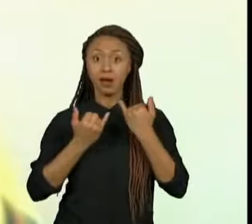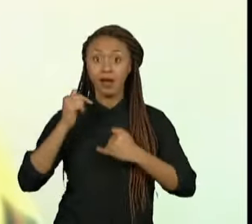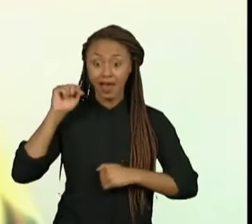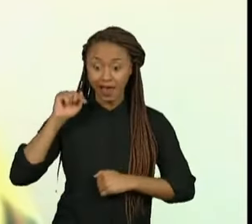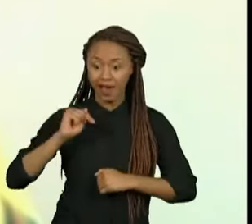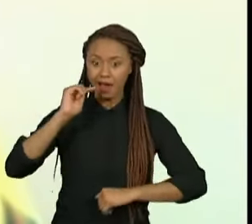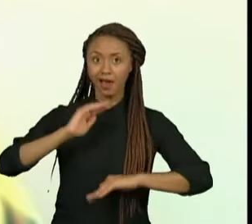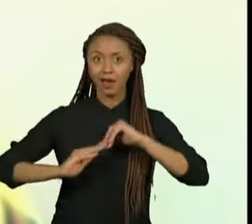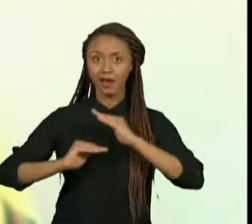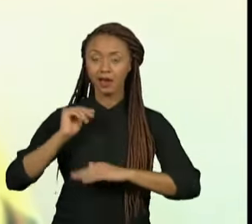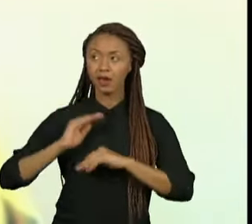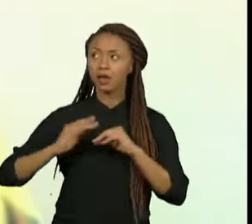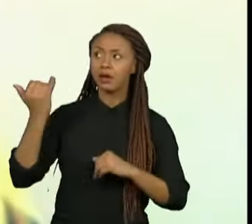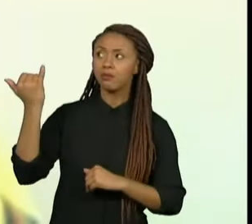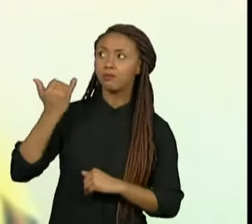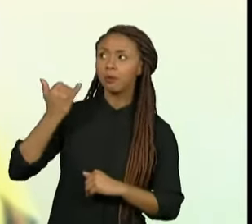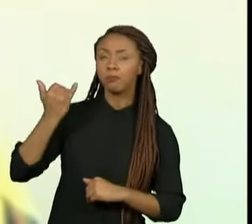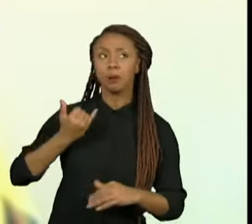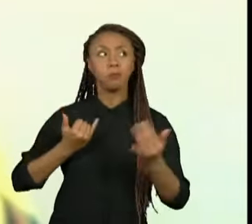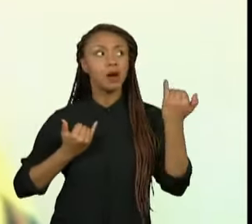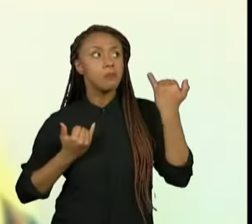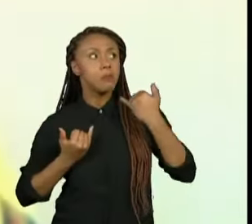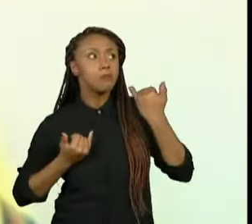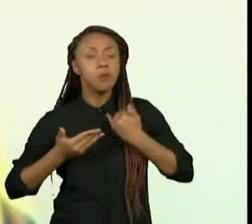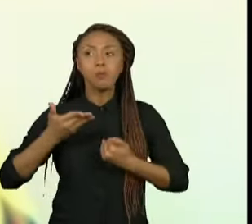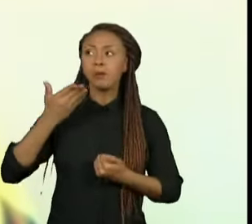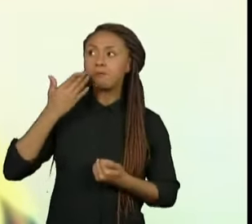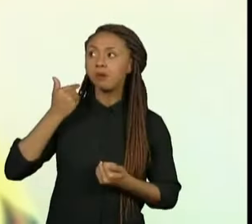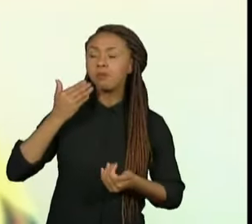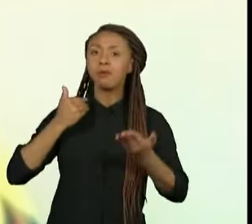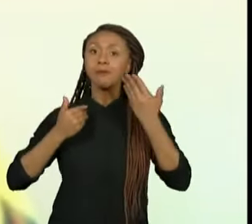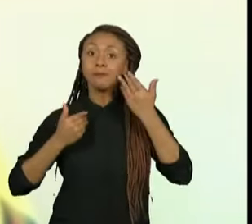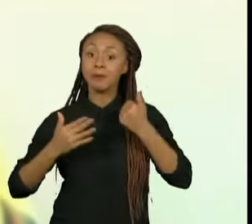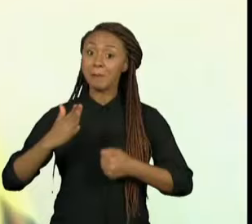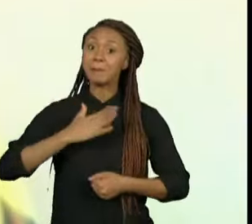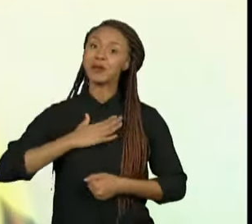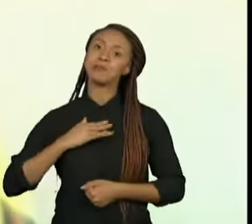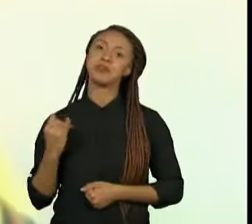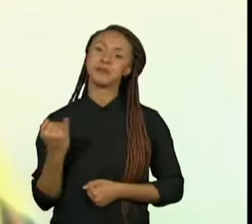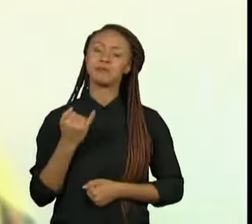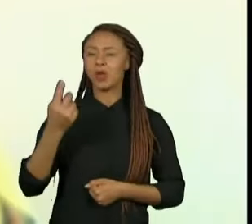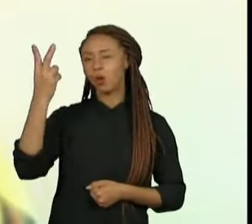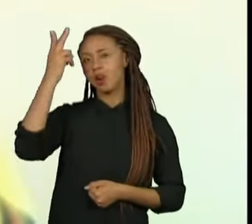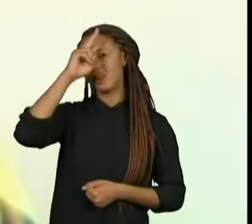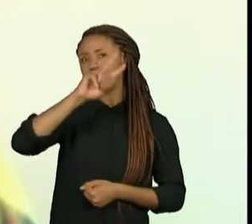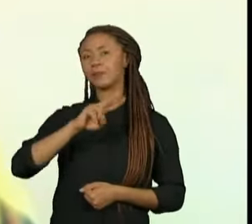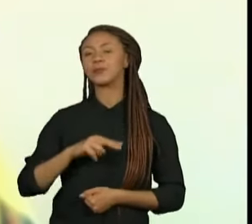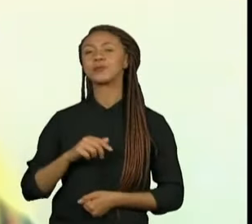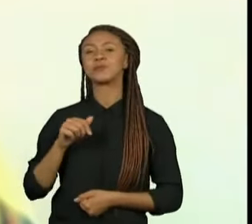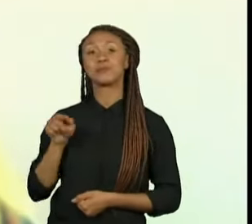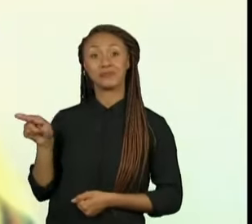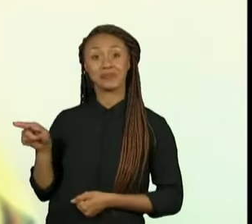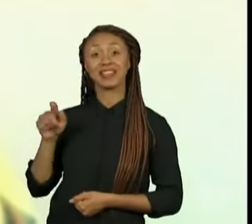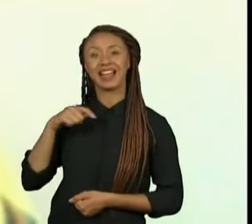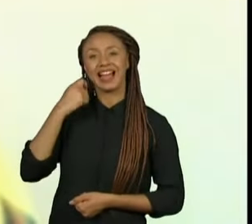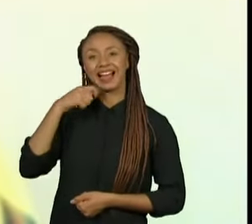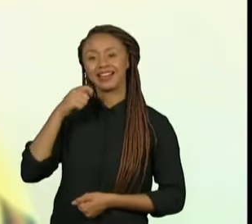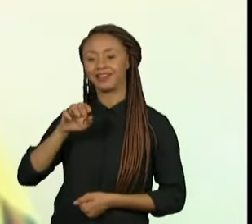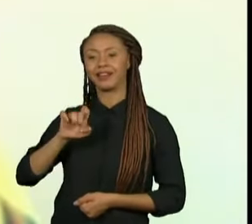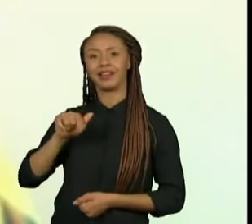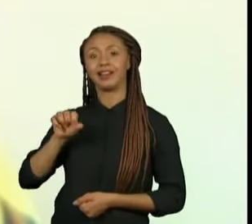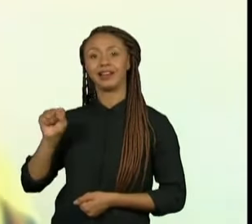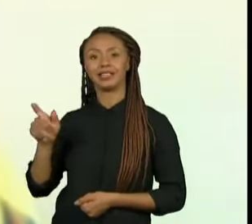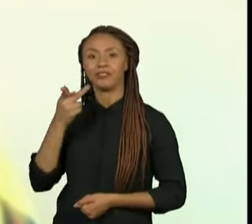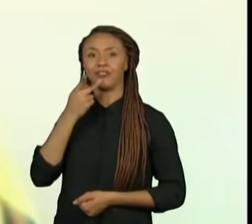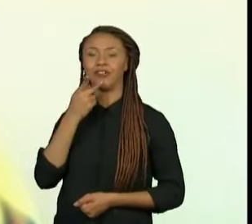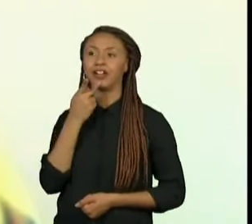assim, essencial. Eu me lembro também, uma vez escutando Elisa Lucinda dizendo o encantamento